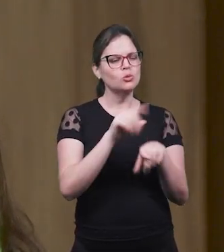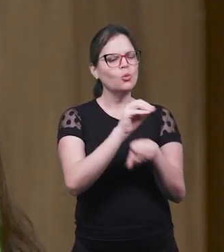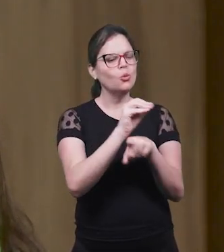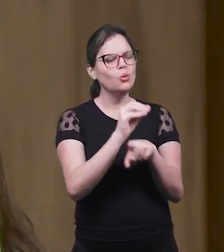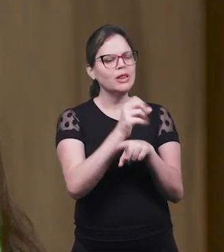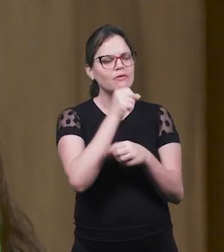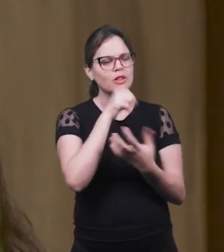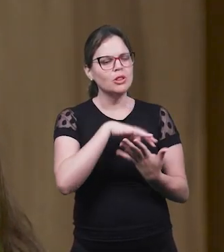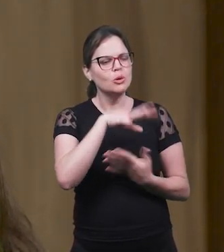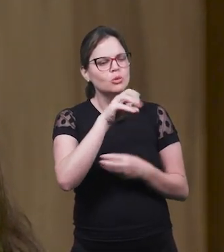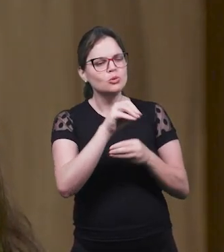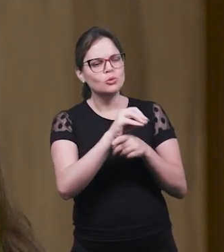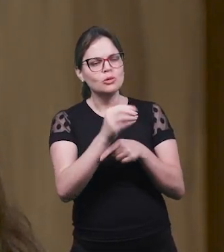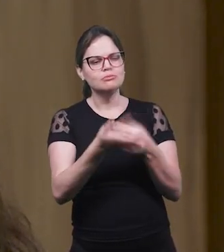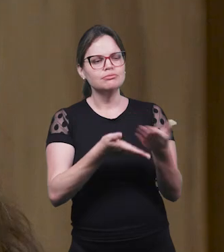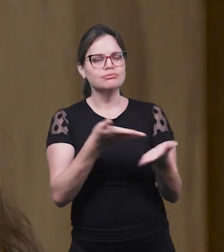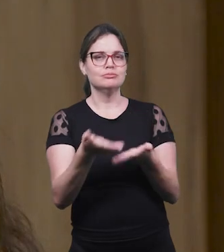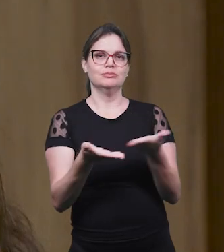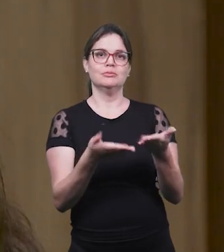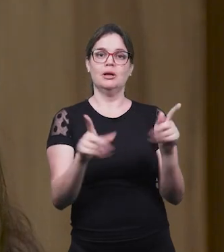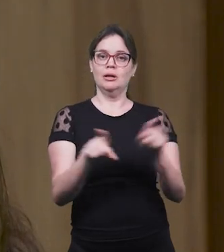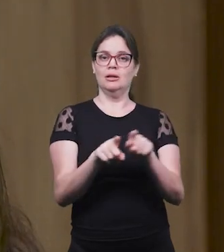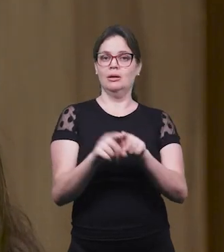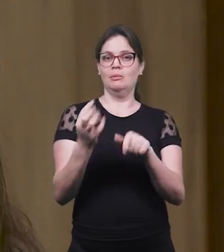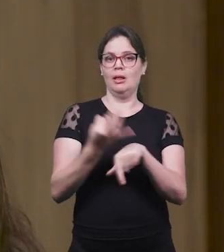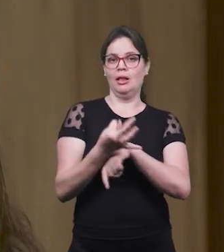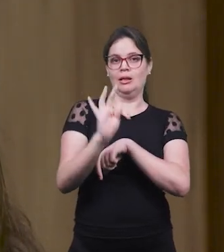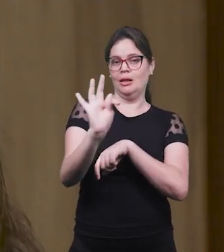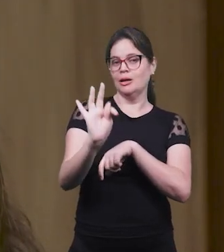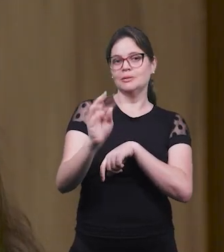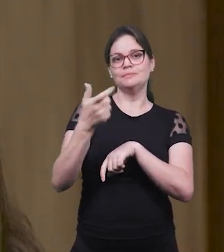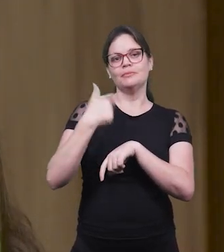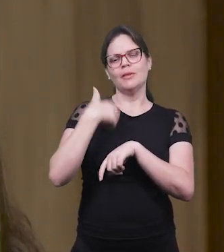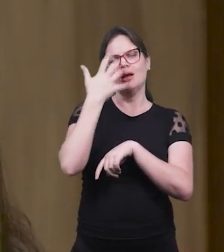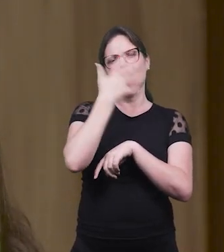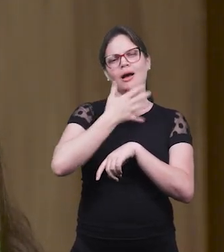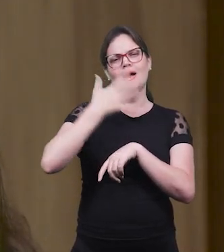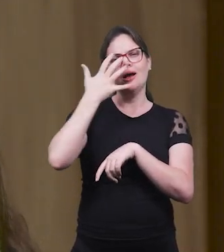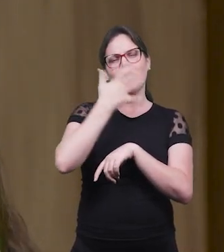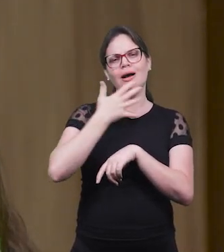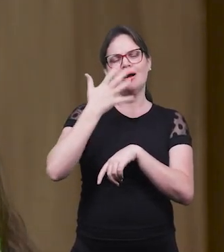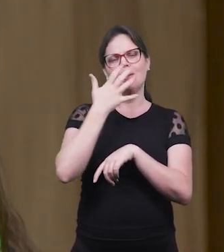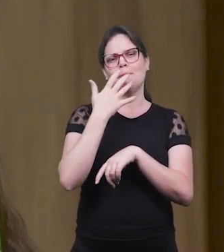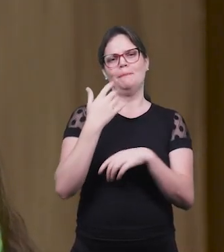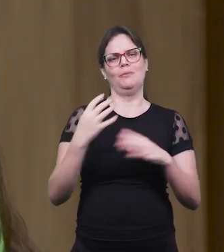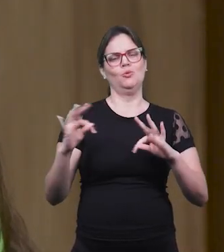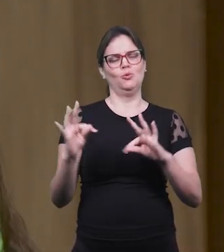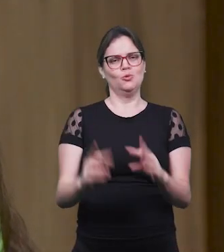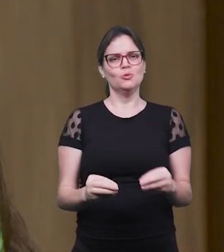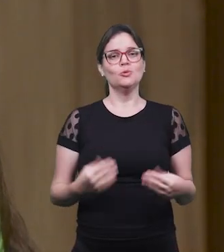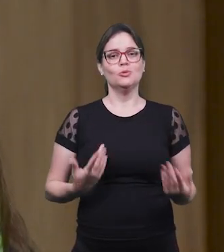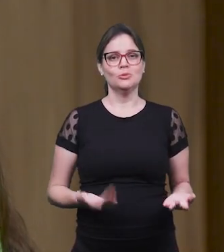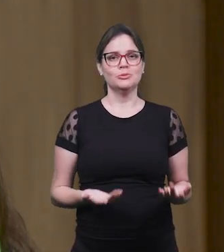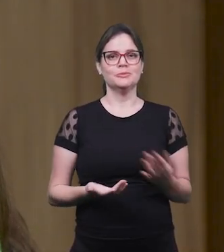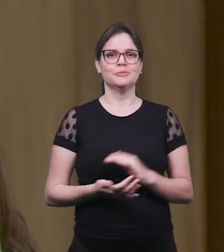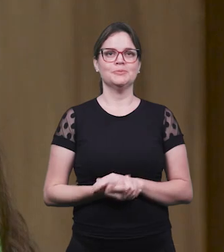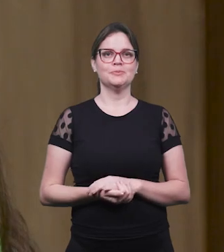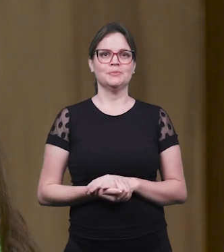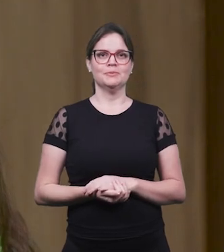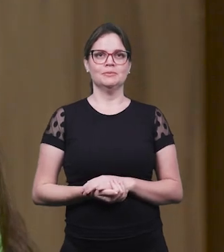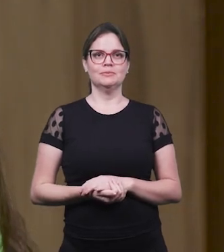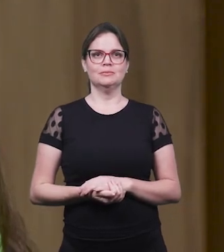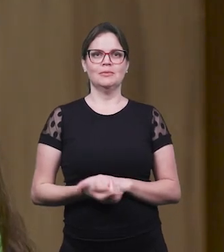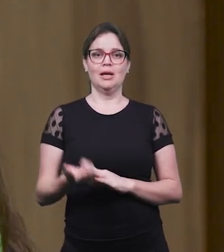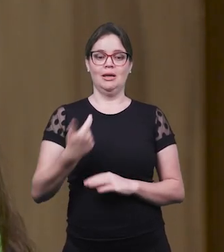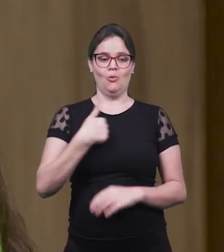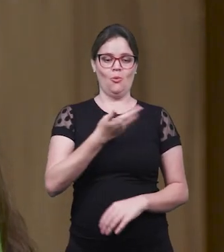Então, até a parte técnica, então eu fiquei muito deslumbrada, eu fiquei muito encantada com tudo aquilo. E eu guardei